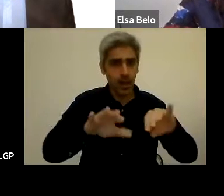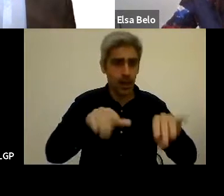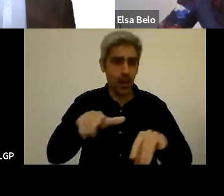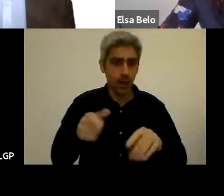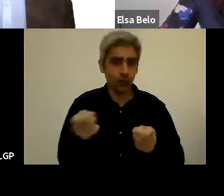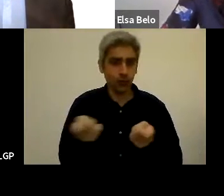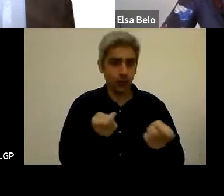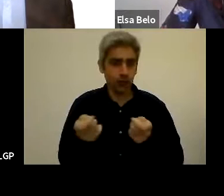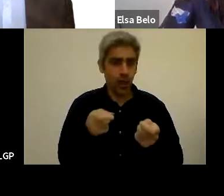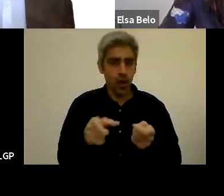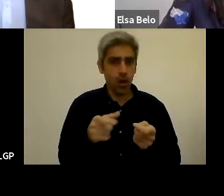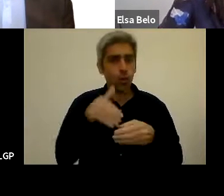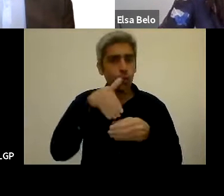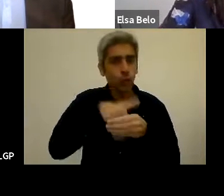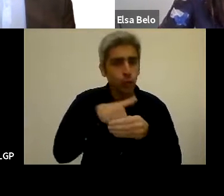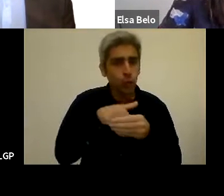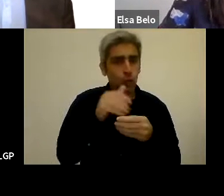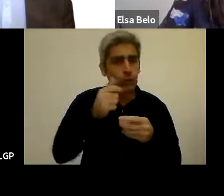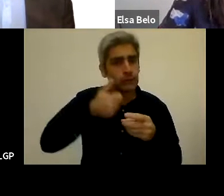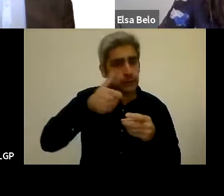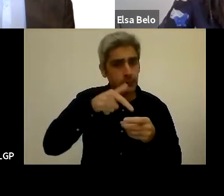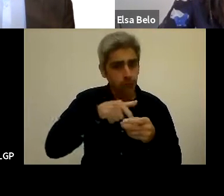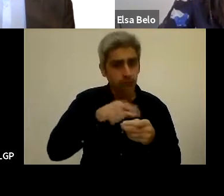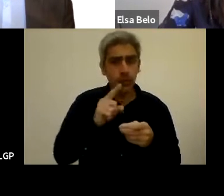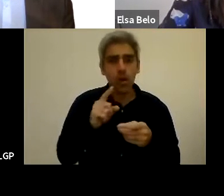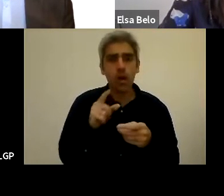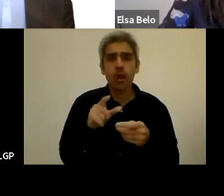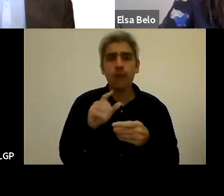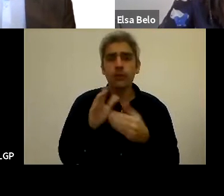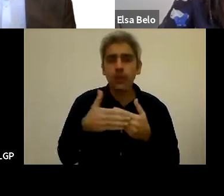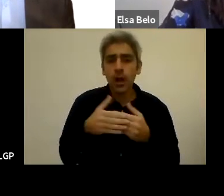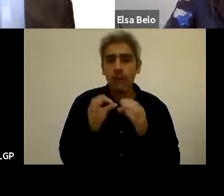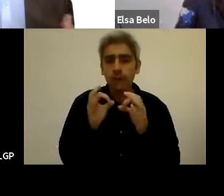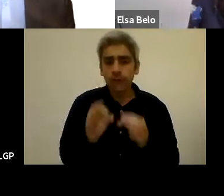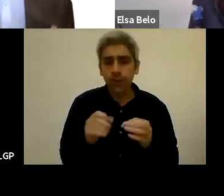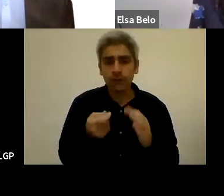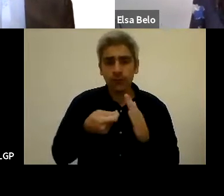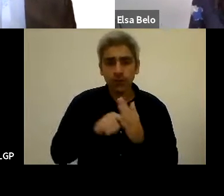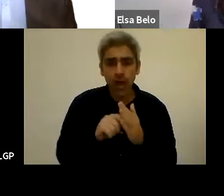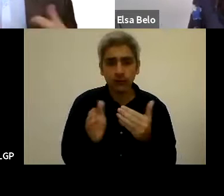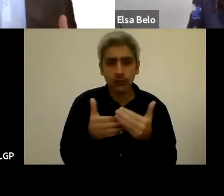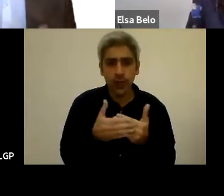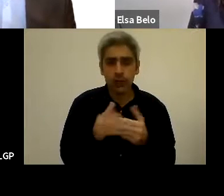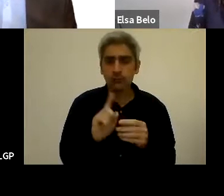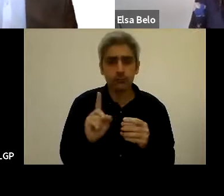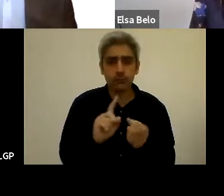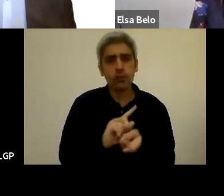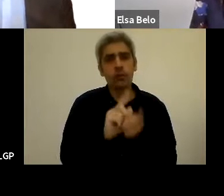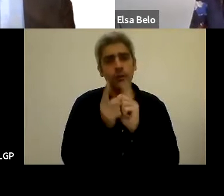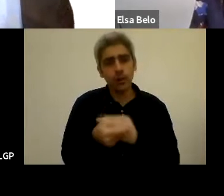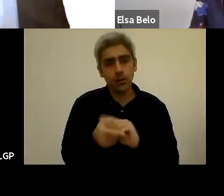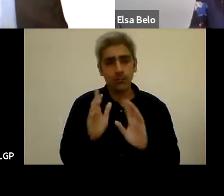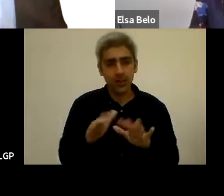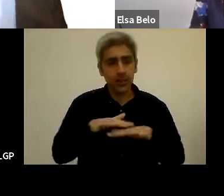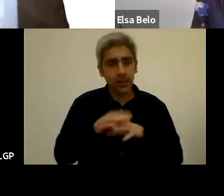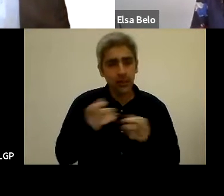gestão de conteúdos e não por fechar os conteúdos com formatos fechados ou coisas do género. Não, vamos gerir